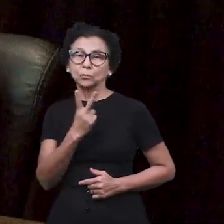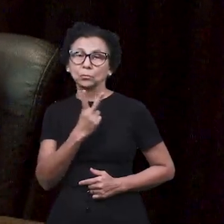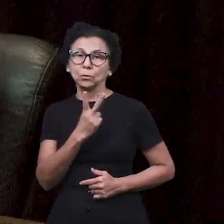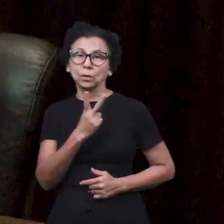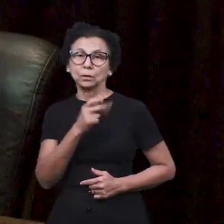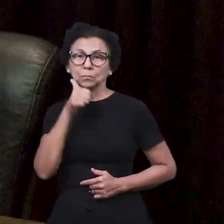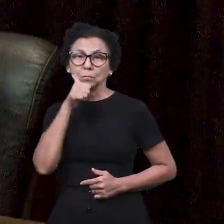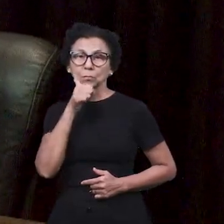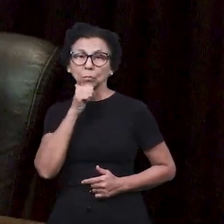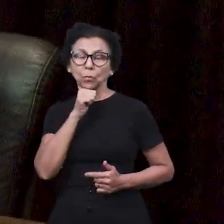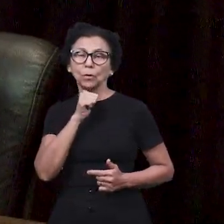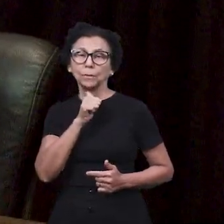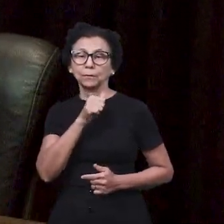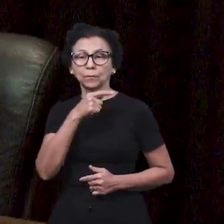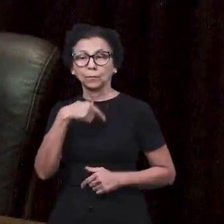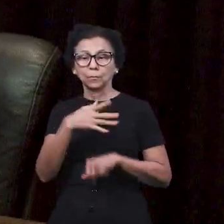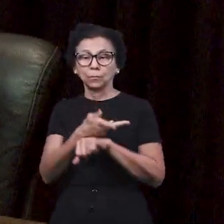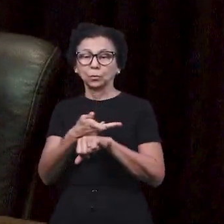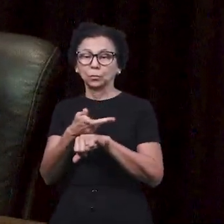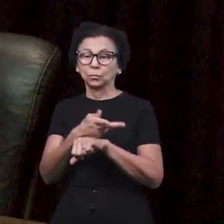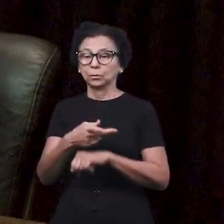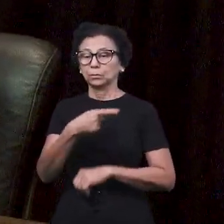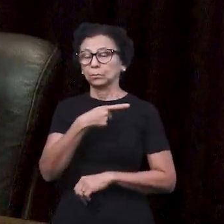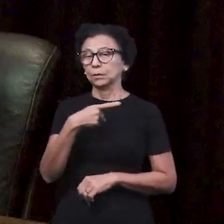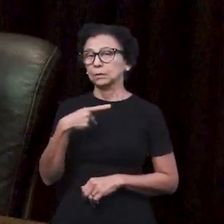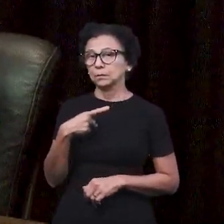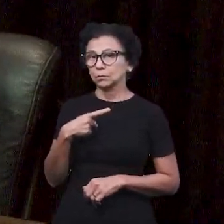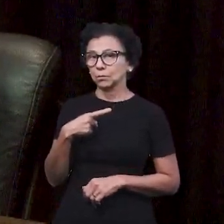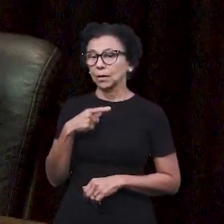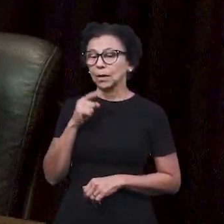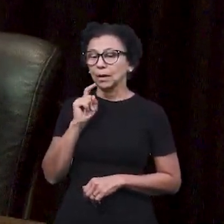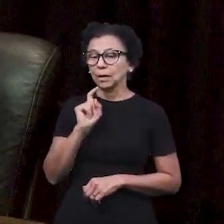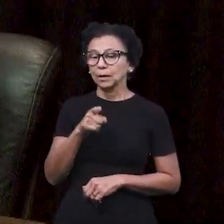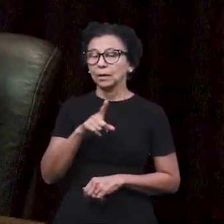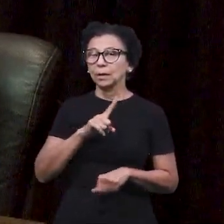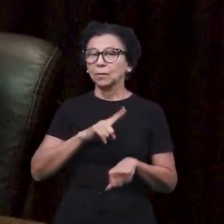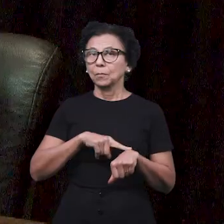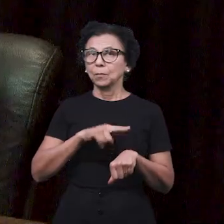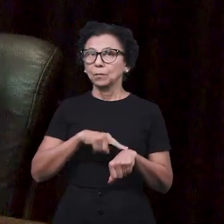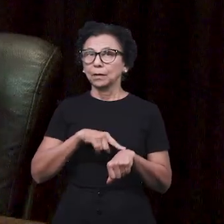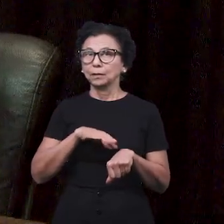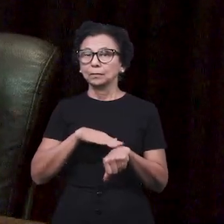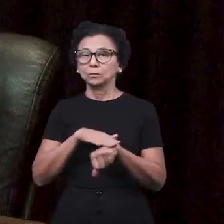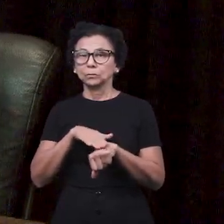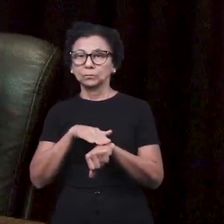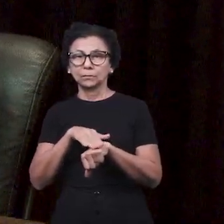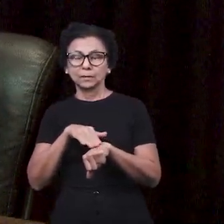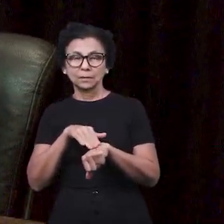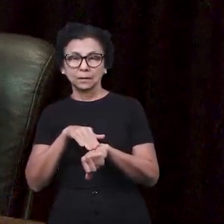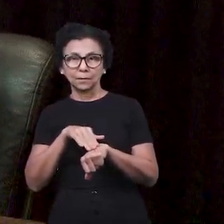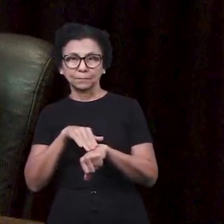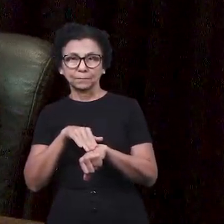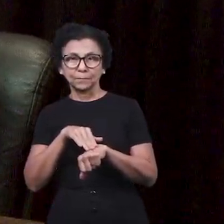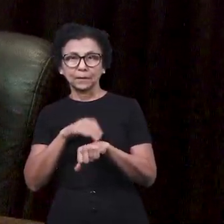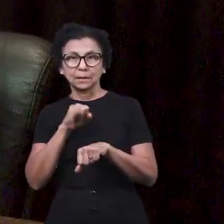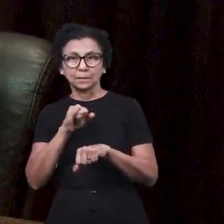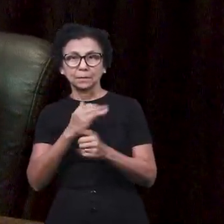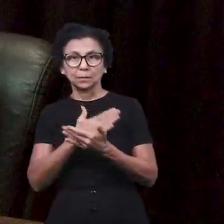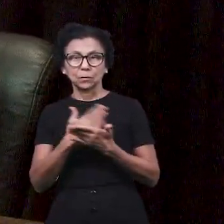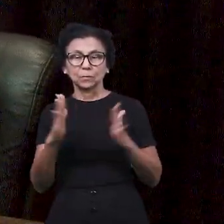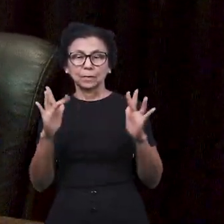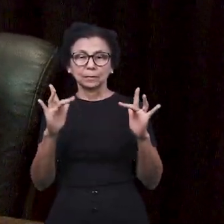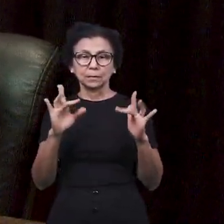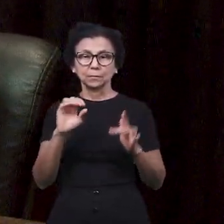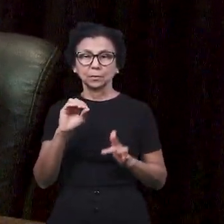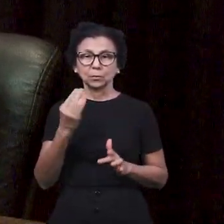pastor. Ali é que é o momento de se começar ou não o namoro. Eu estou falando